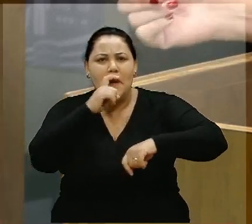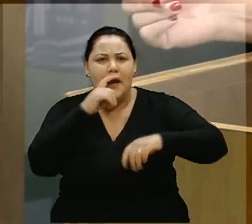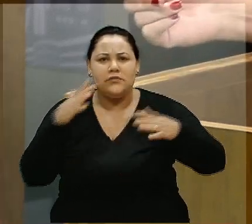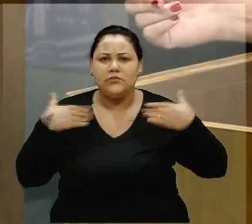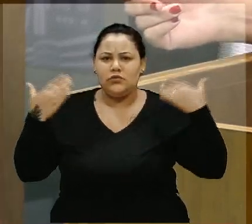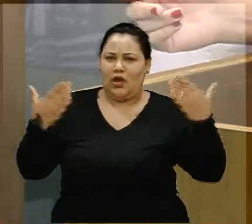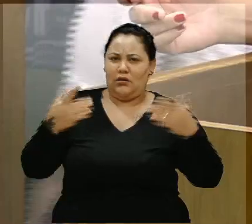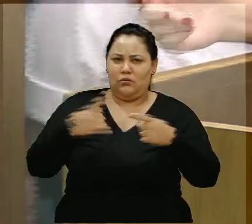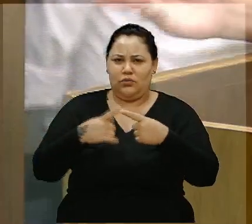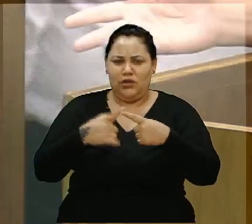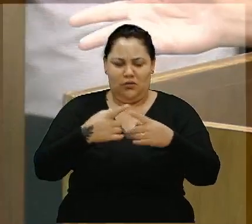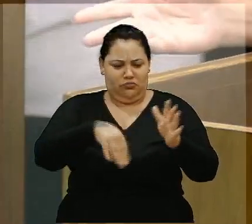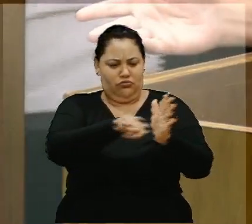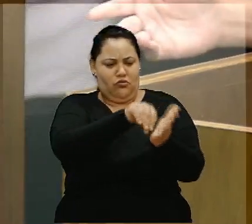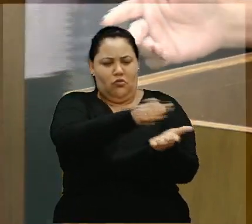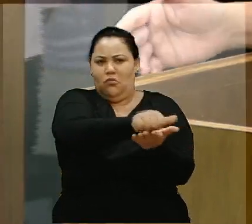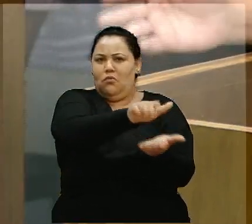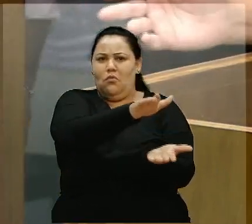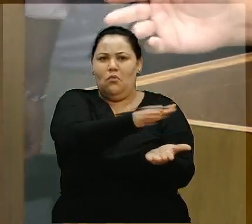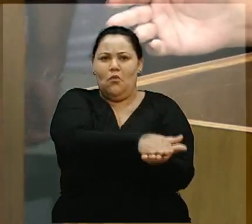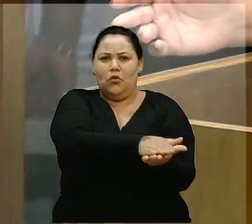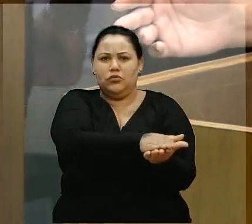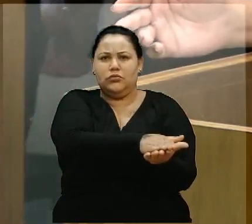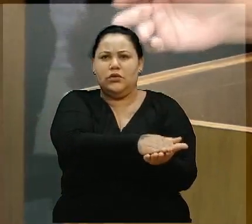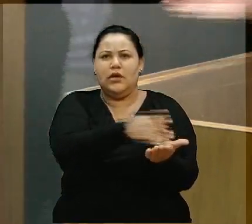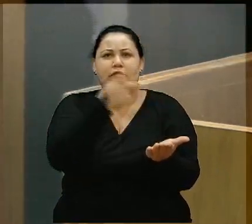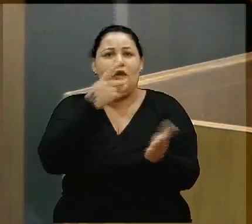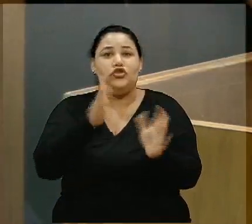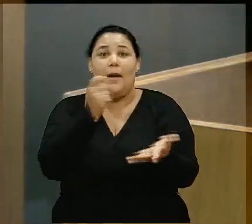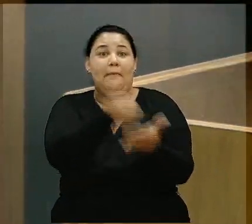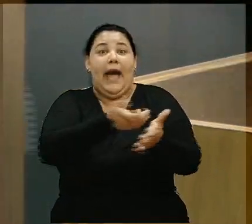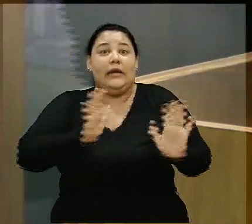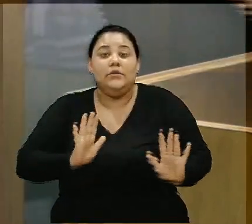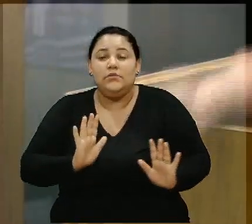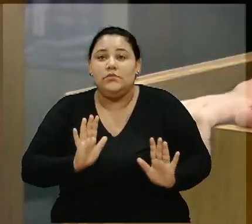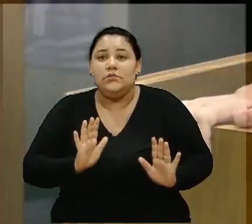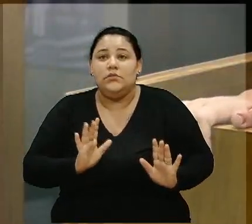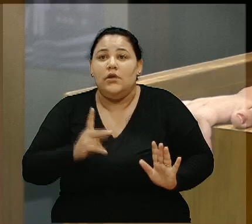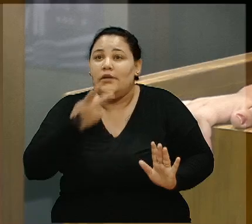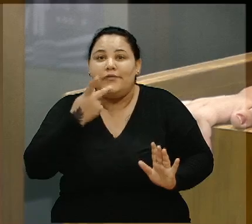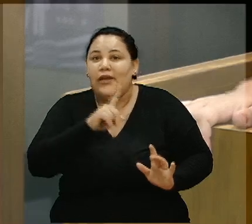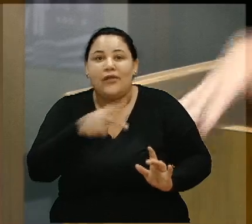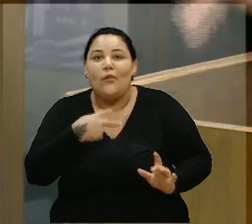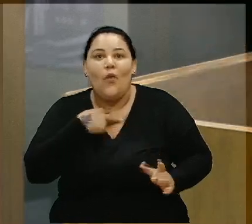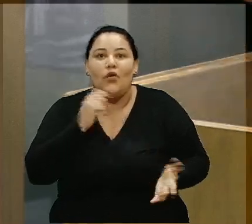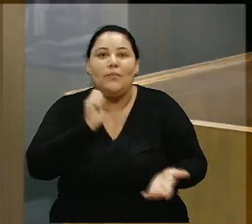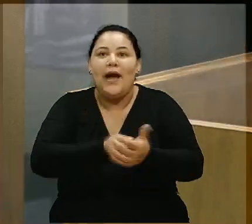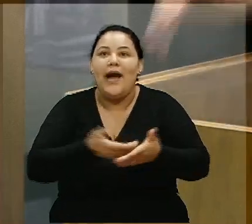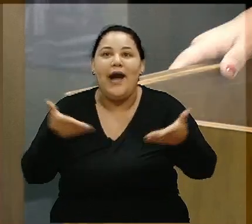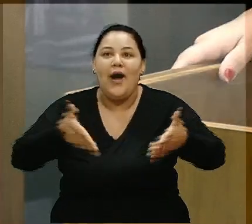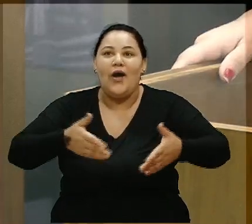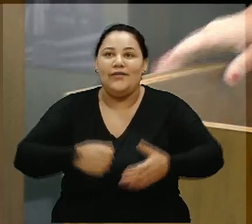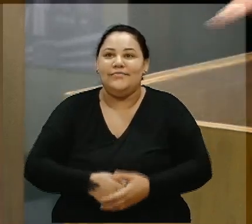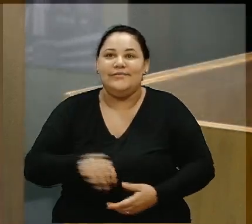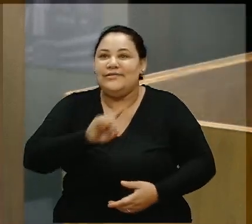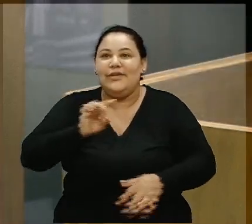já chegou multa para ele disso, ele disse, já paga. Eu disse, não dá para pagar agora. Não está liberado. Daí ele disse,